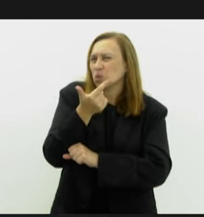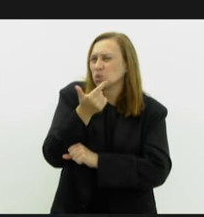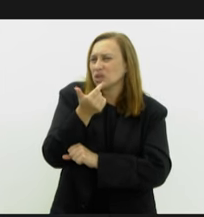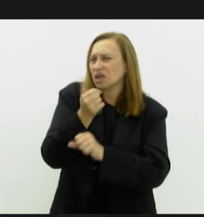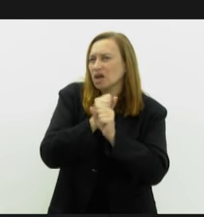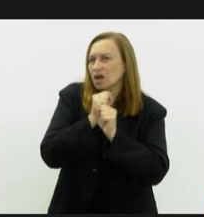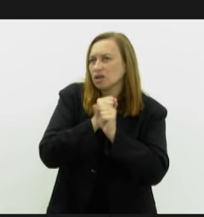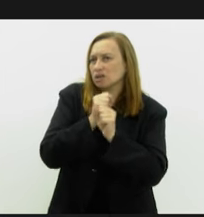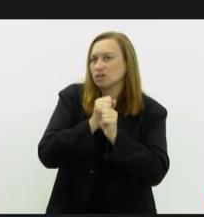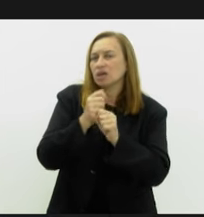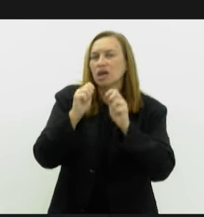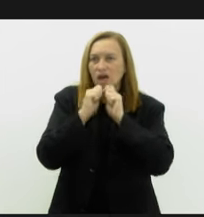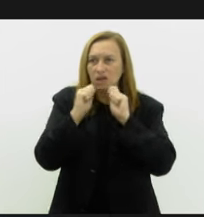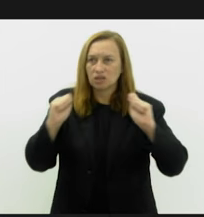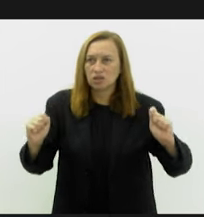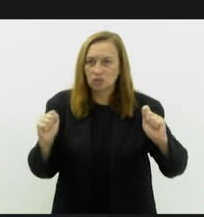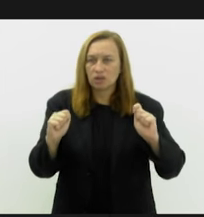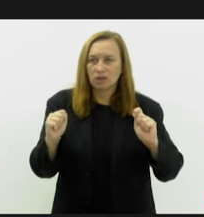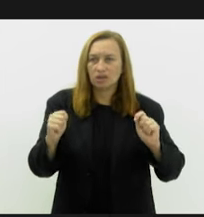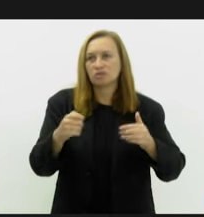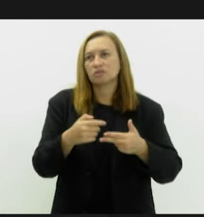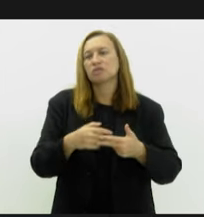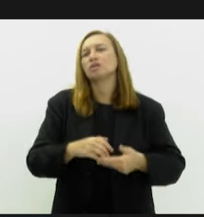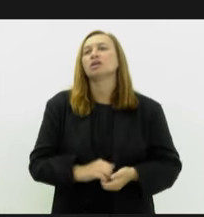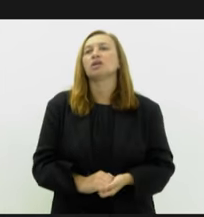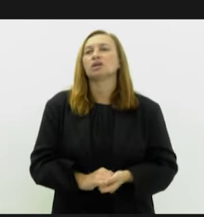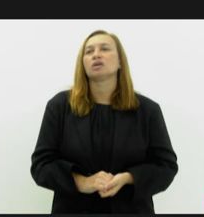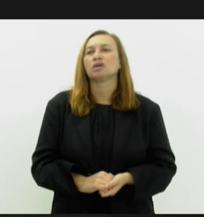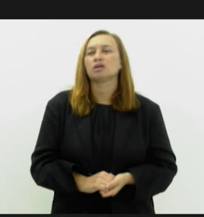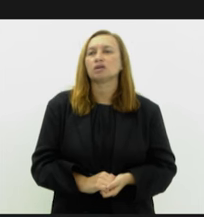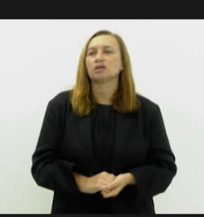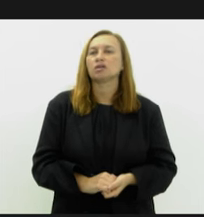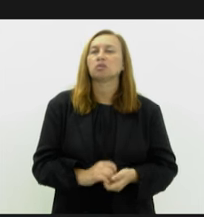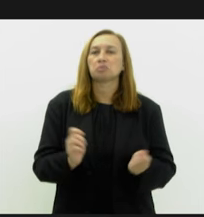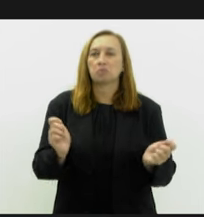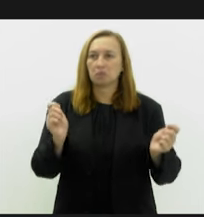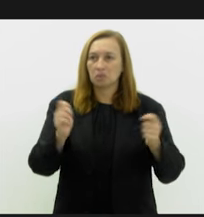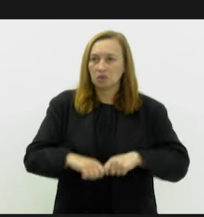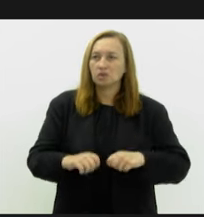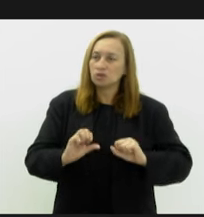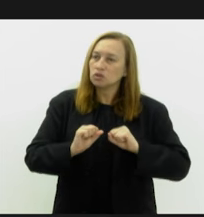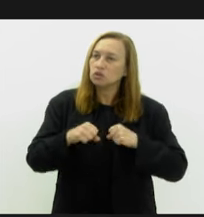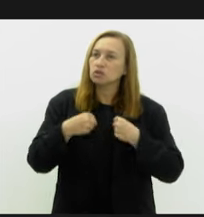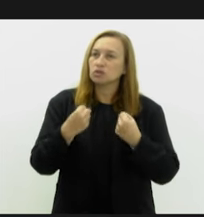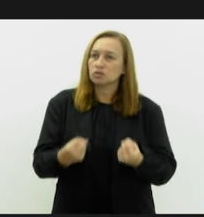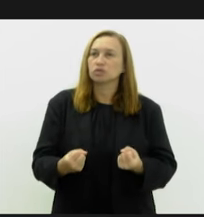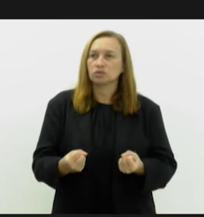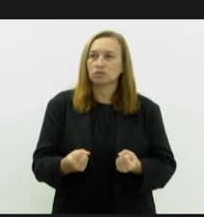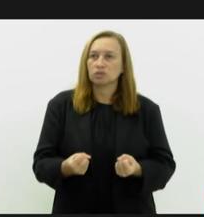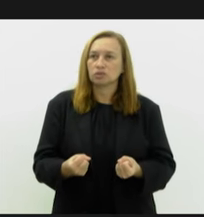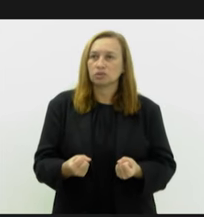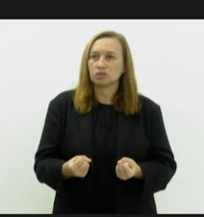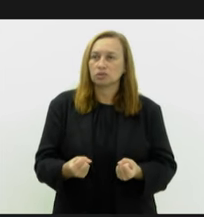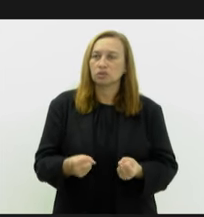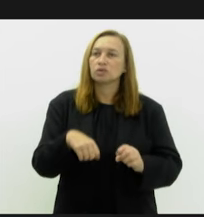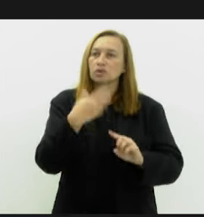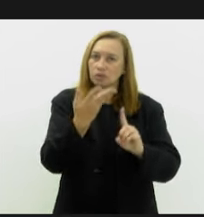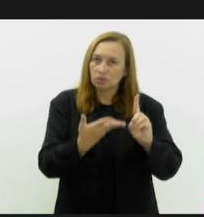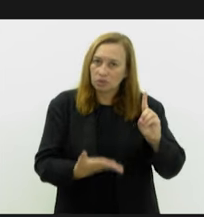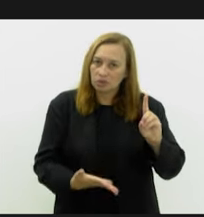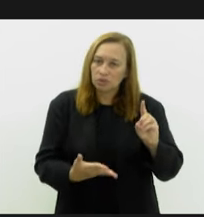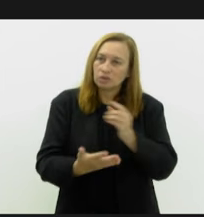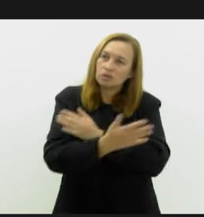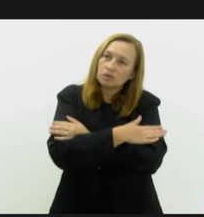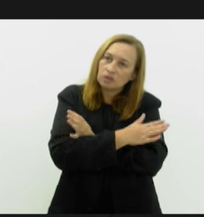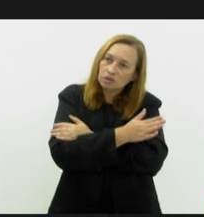vem assessorando, ele é um símbolo de competência, de dedicação, merecida homenagem, um